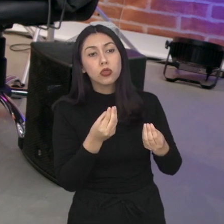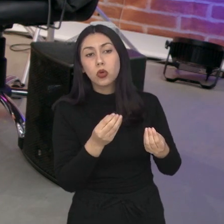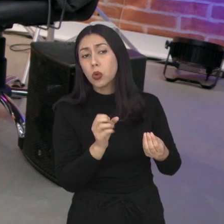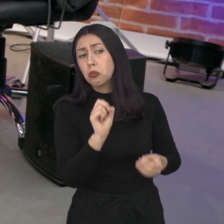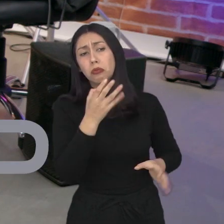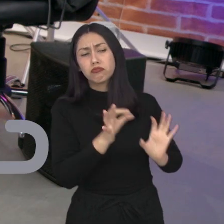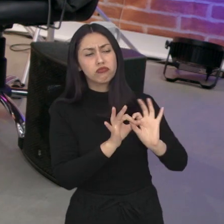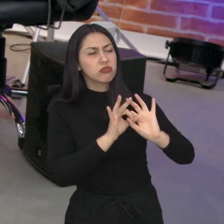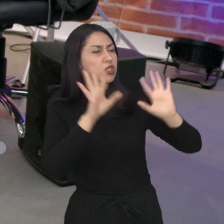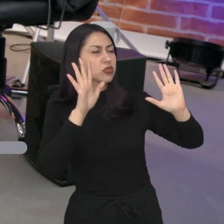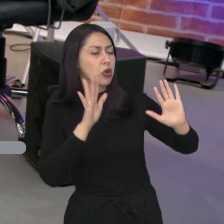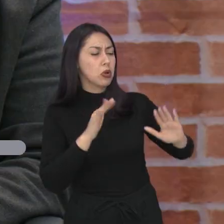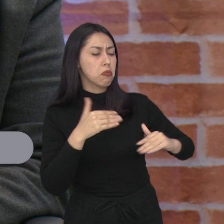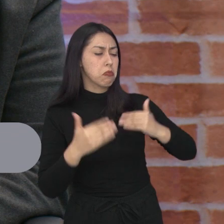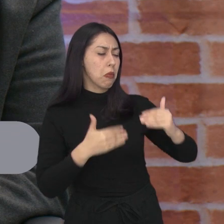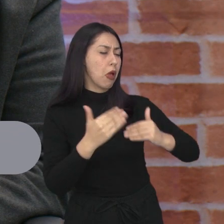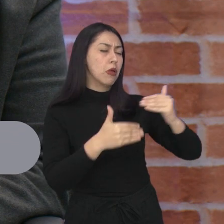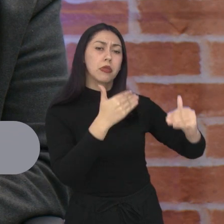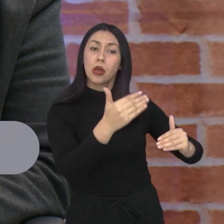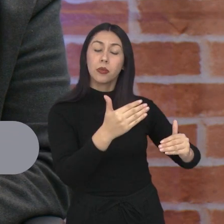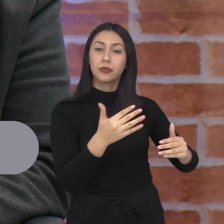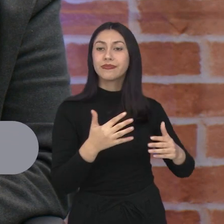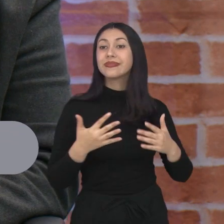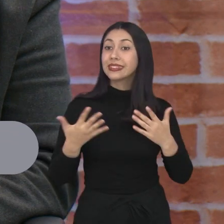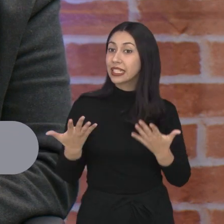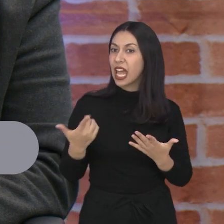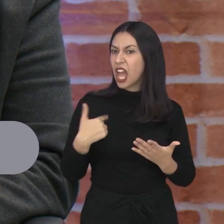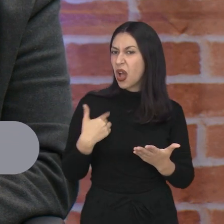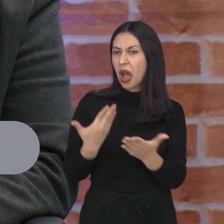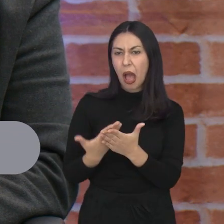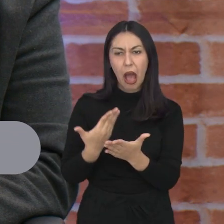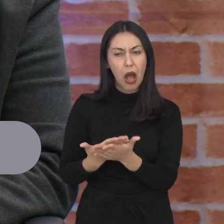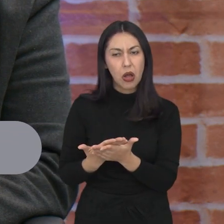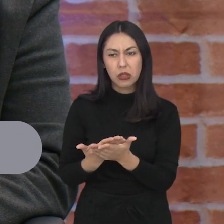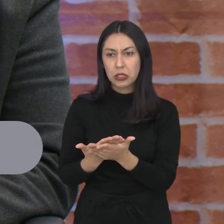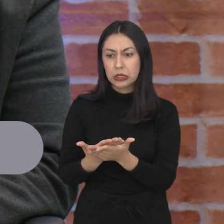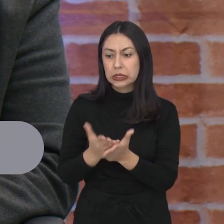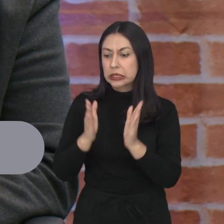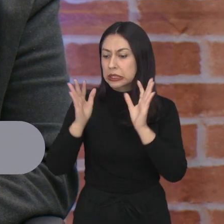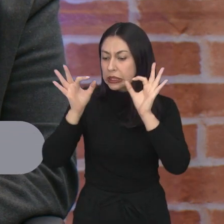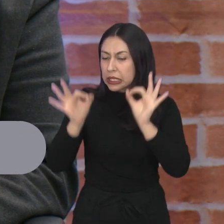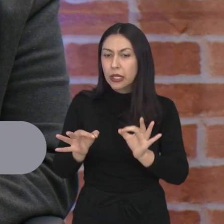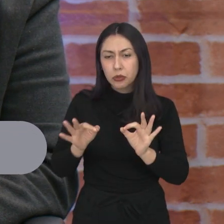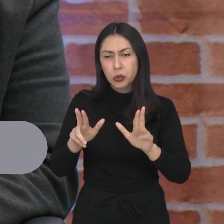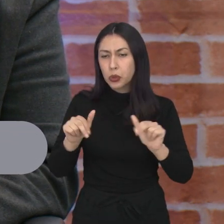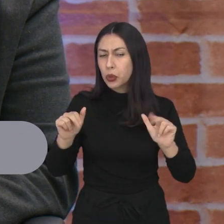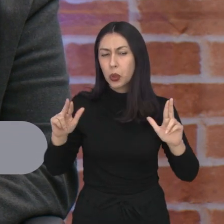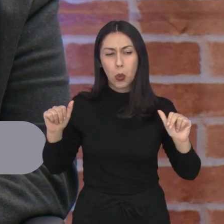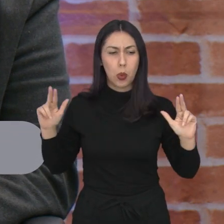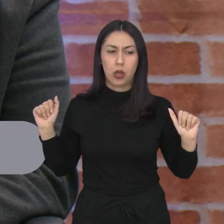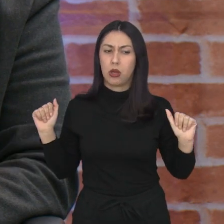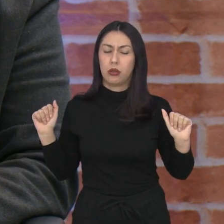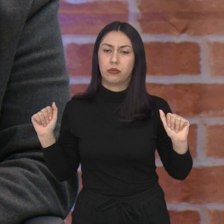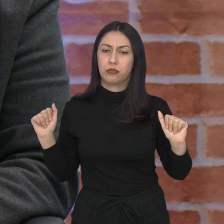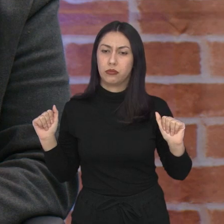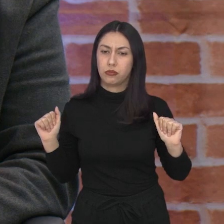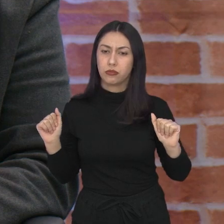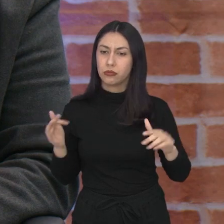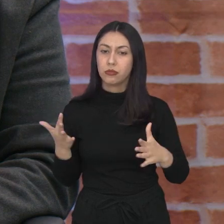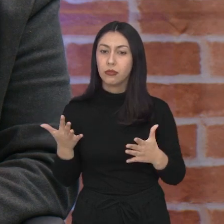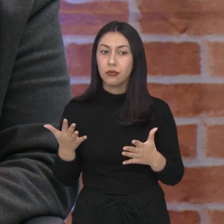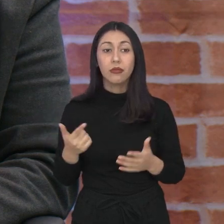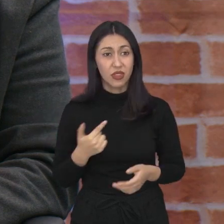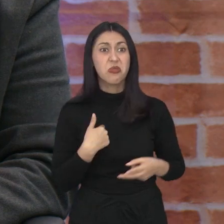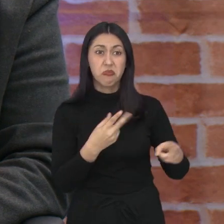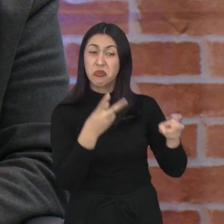deixou ser lapidado pelo tempo? Isso, eu nunca fiz aulas formais de desenho, porque a parte de... Acho que dá